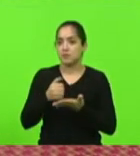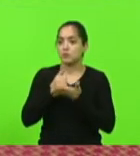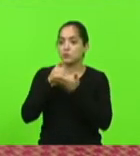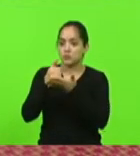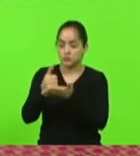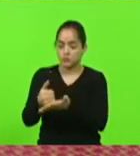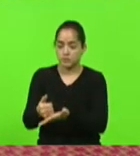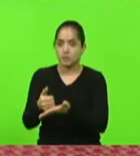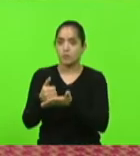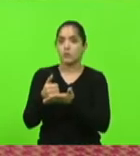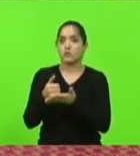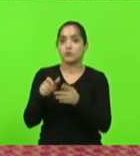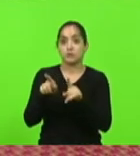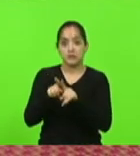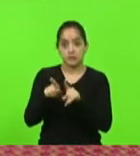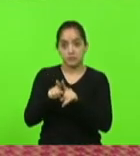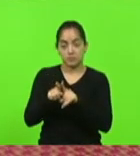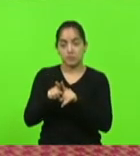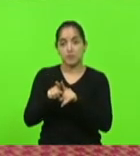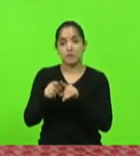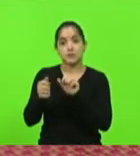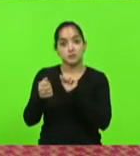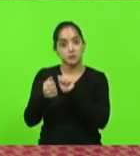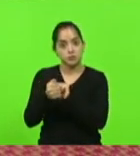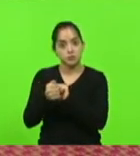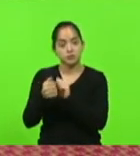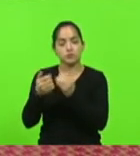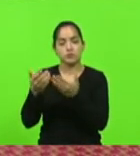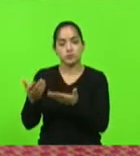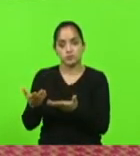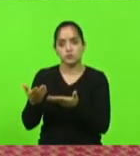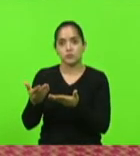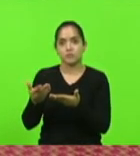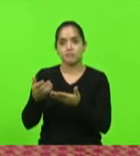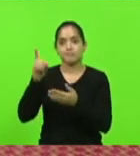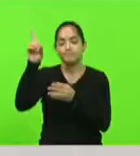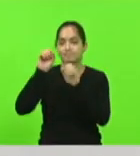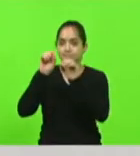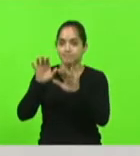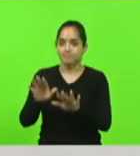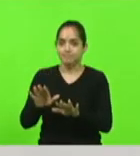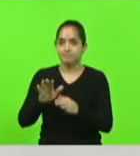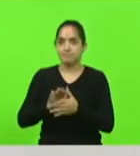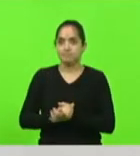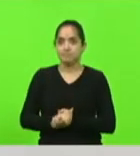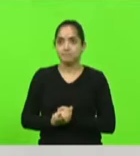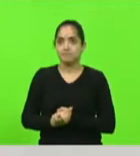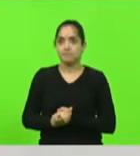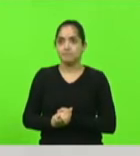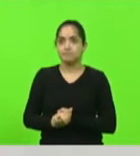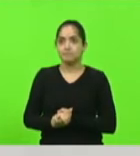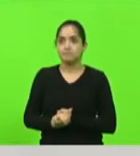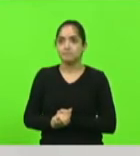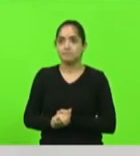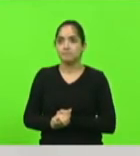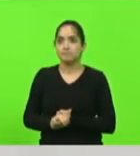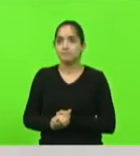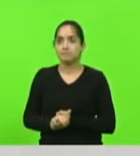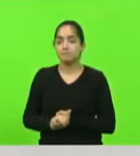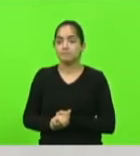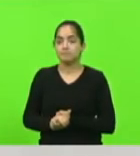nosso gabinete está junto, estamos no apoio, e que Deus nos abençoe. Pela ordem, senhor presidente. Ricardo